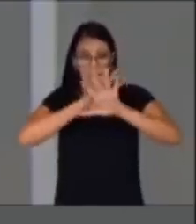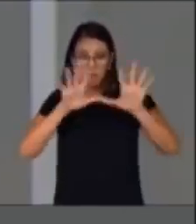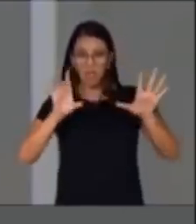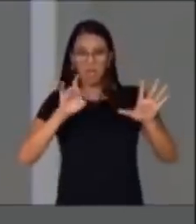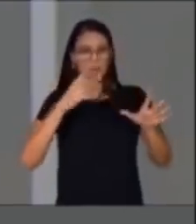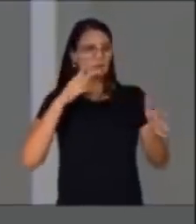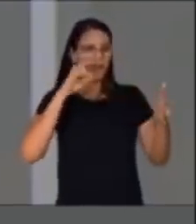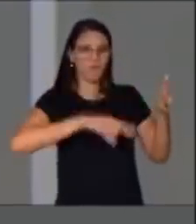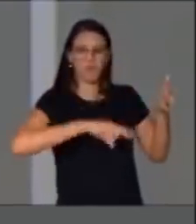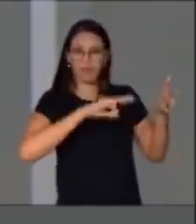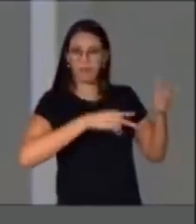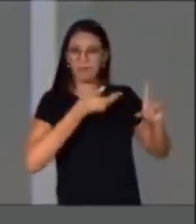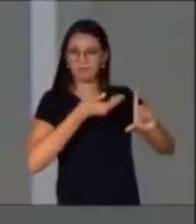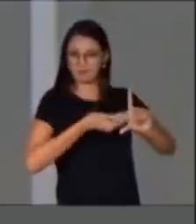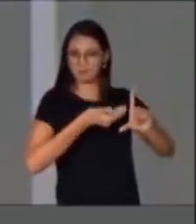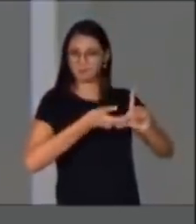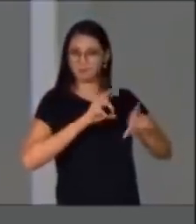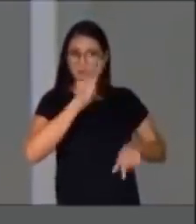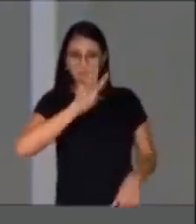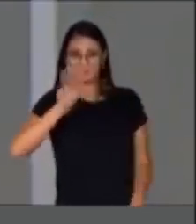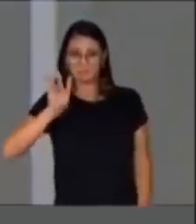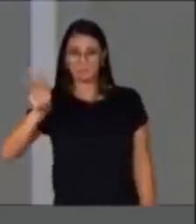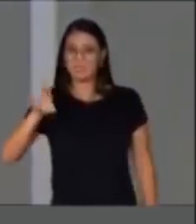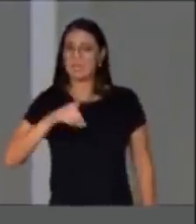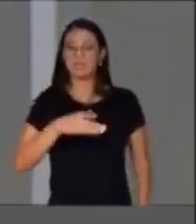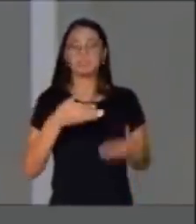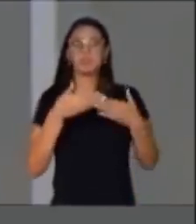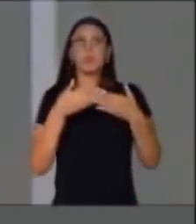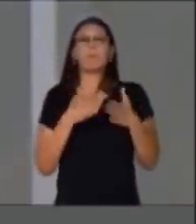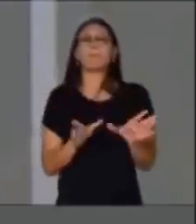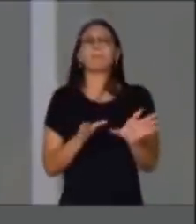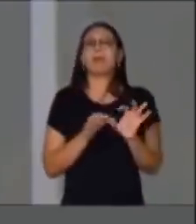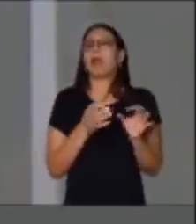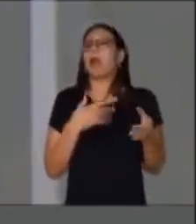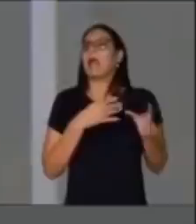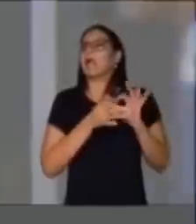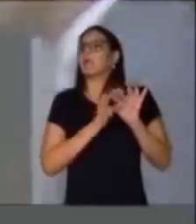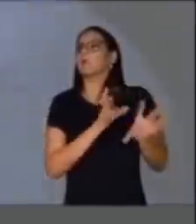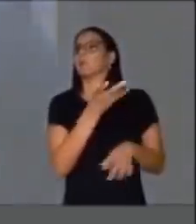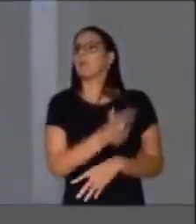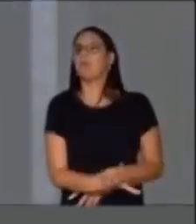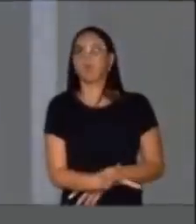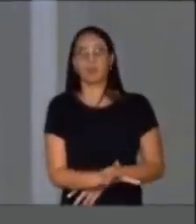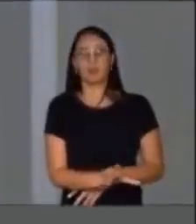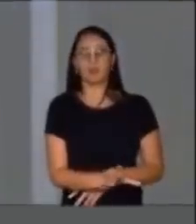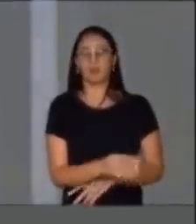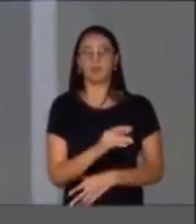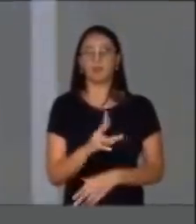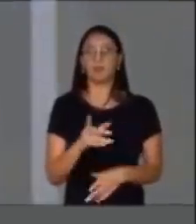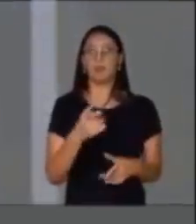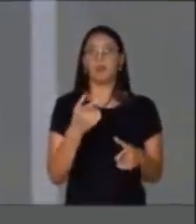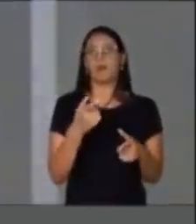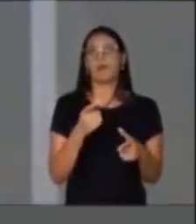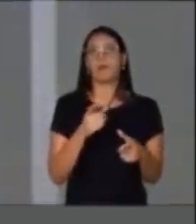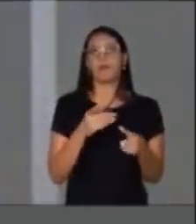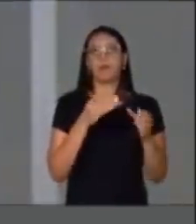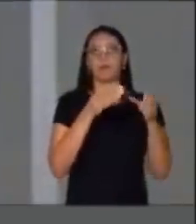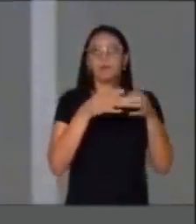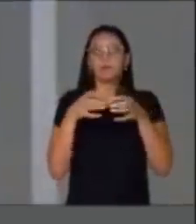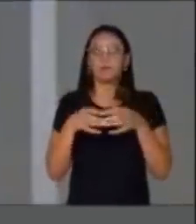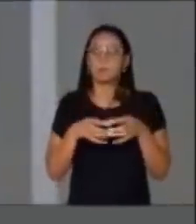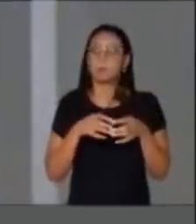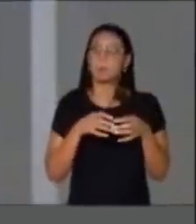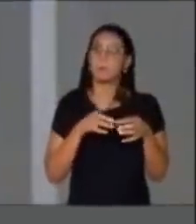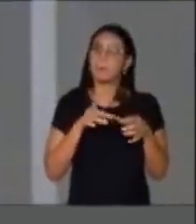é só pegar no portal da Câmara, não abriram mão das suas aposentadorias parlamentares, que é um sistema não de repartição geracional, mas